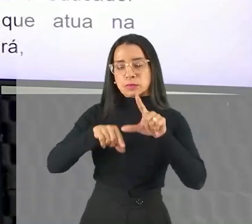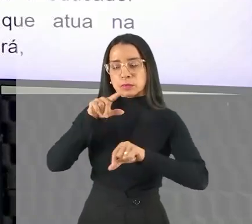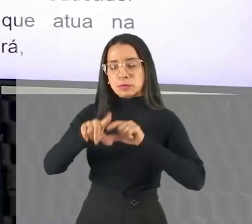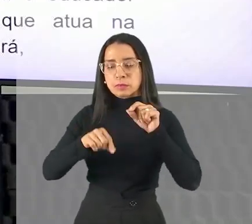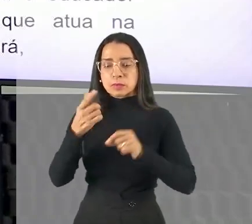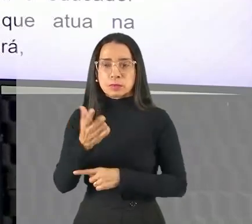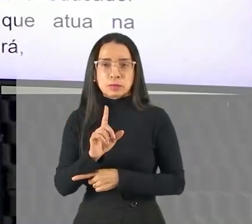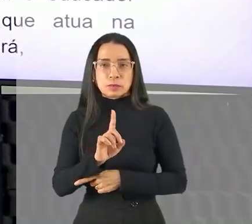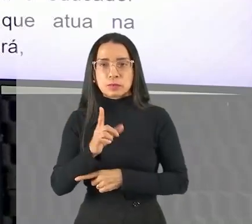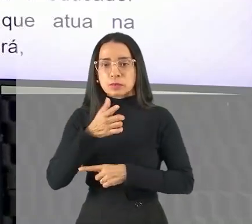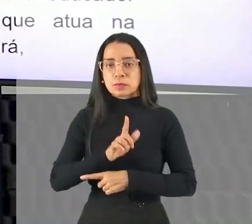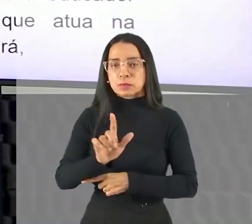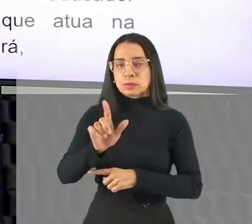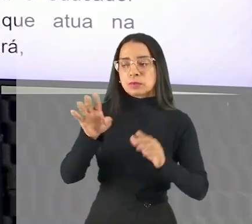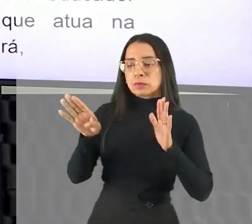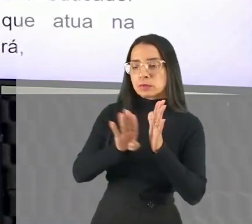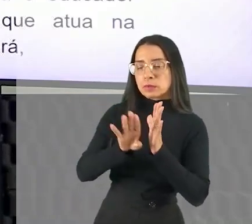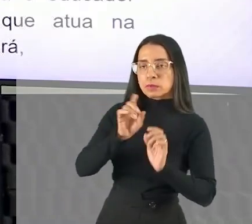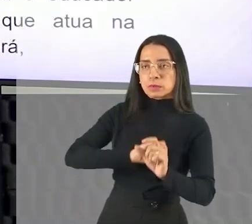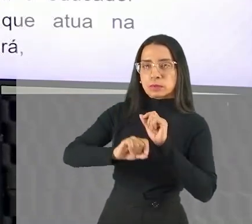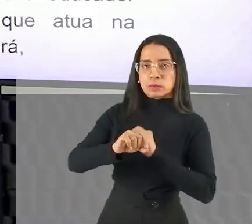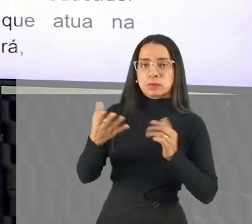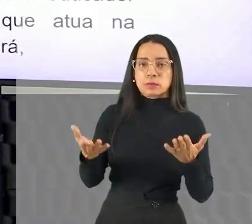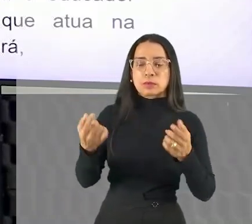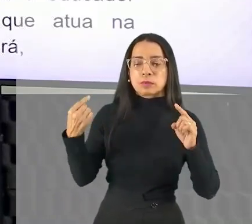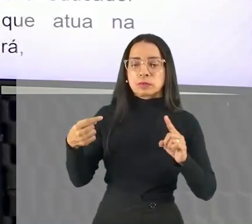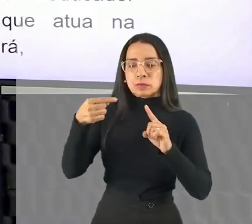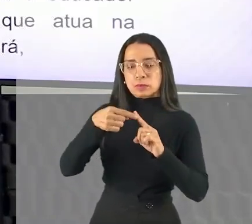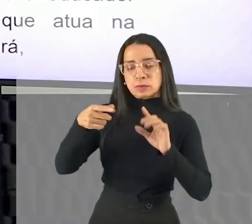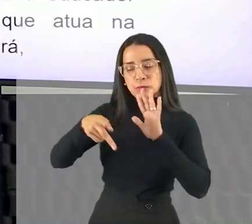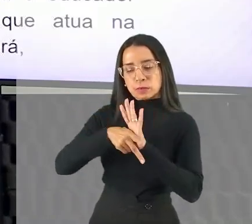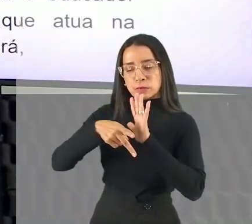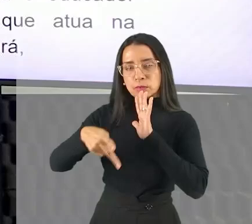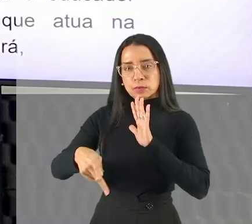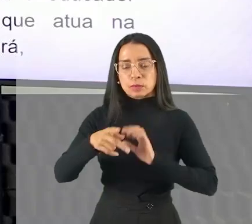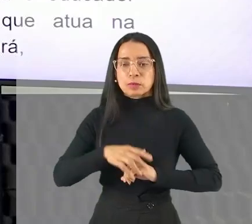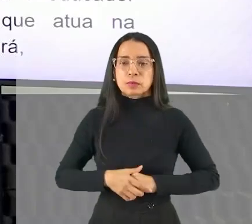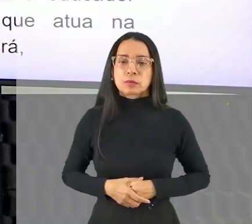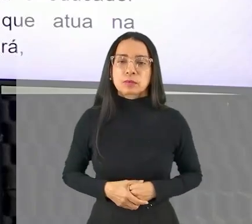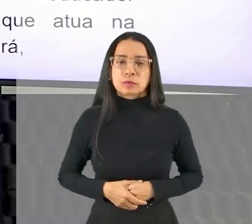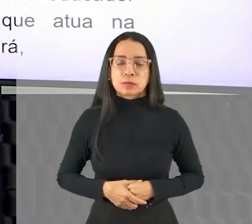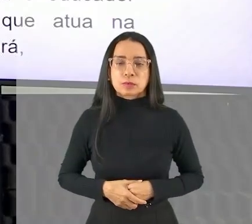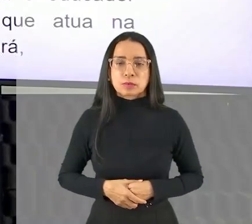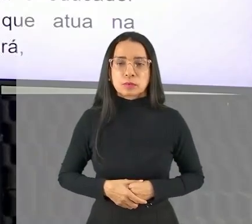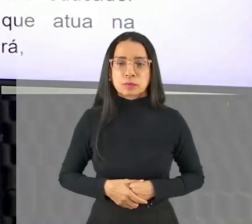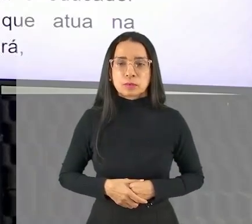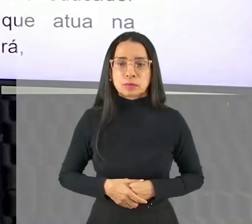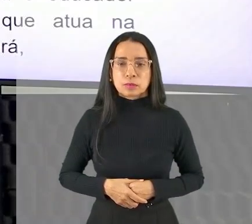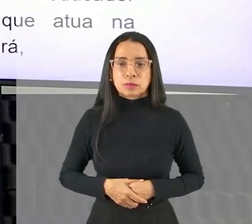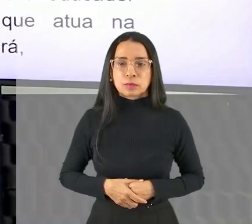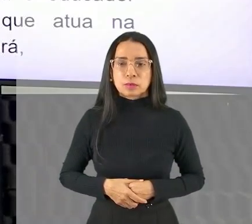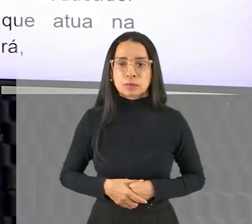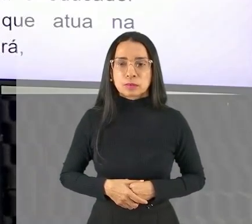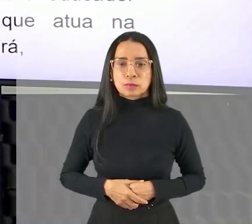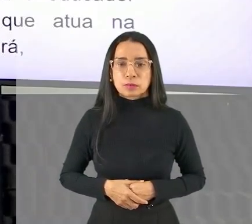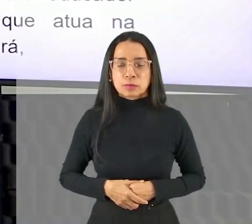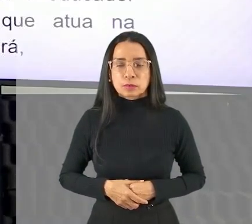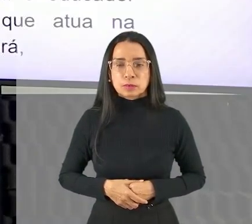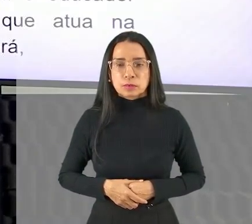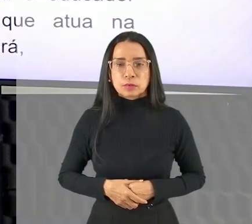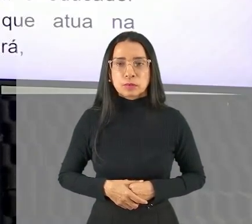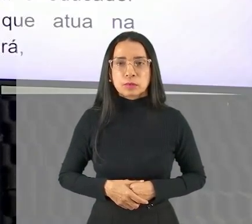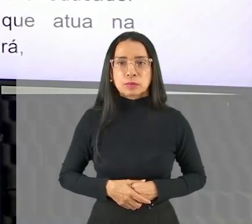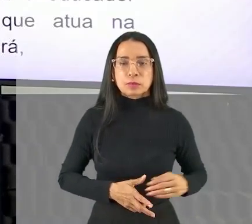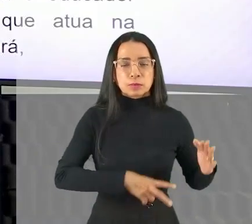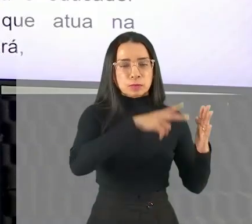não por outra, para chegar em uma finalidade específica. São tantas formas de matar um preto que,